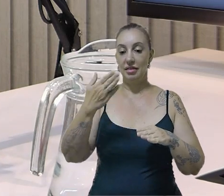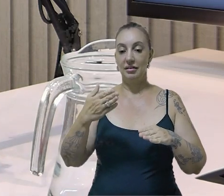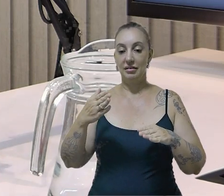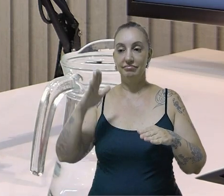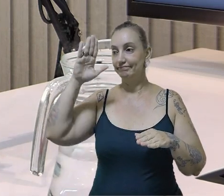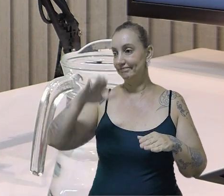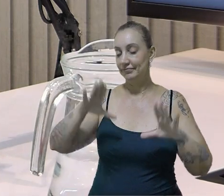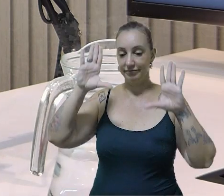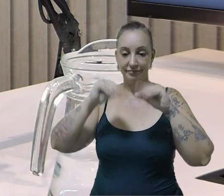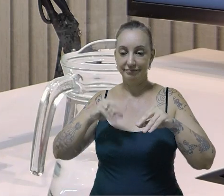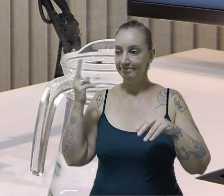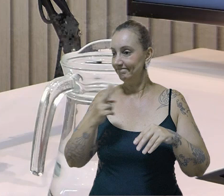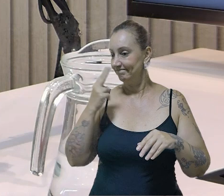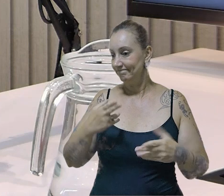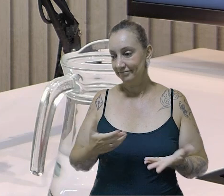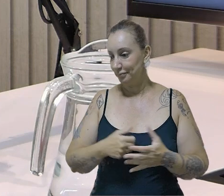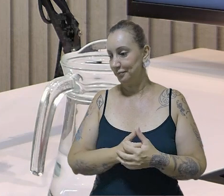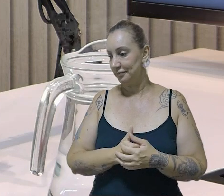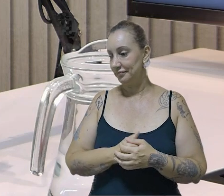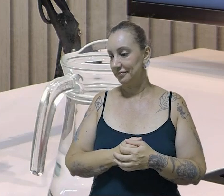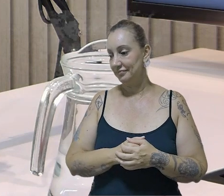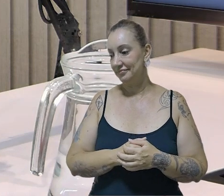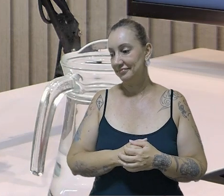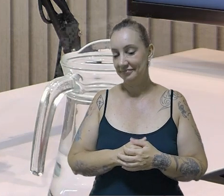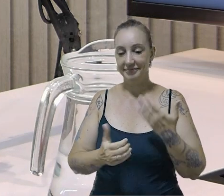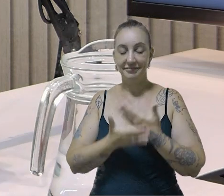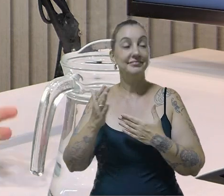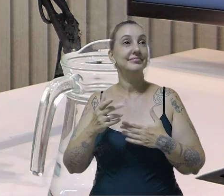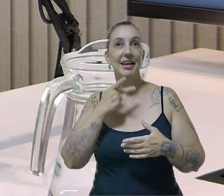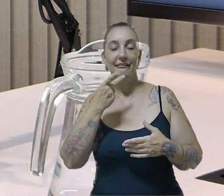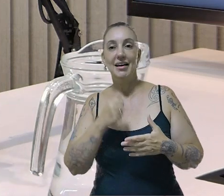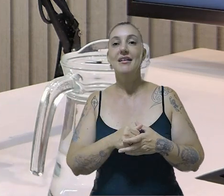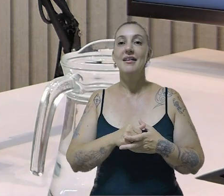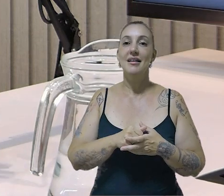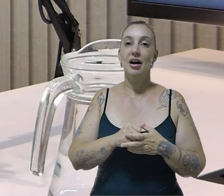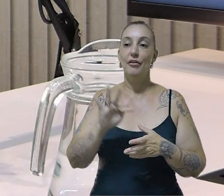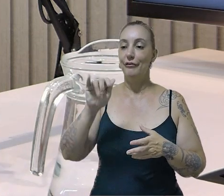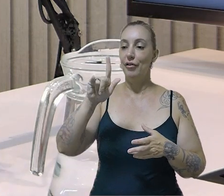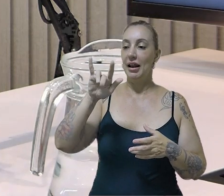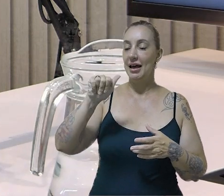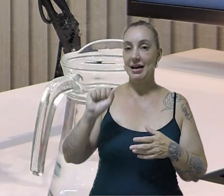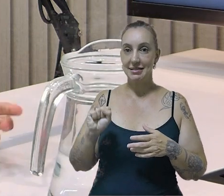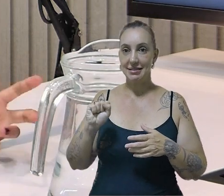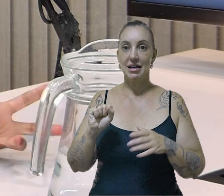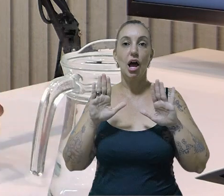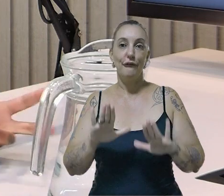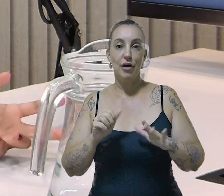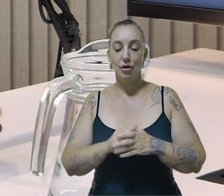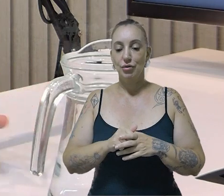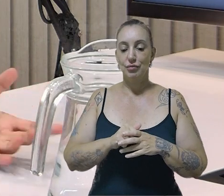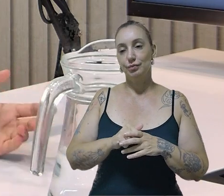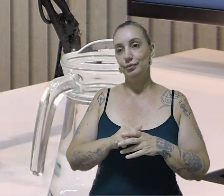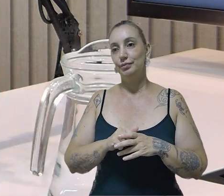viga dava tudo errado então até perdi o que eu tava falando ah aí no no folias eu fico assim